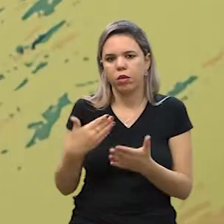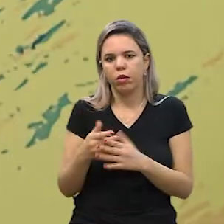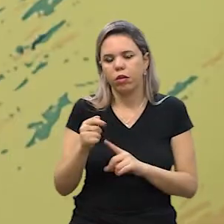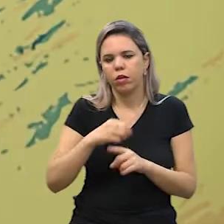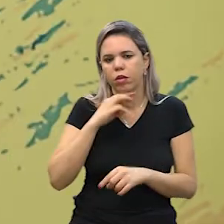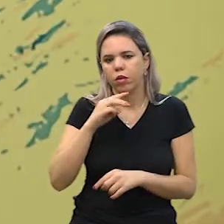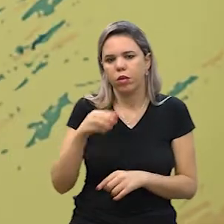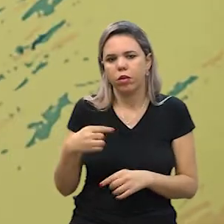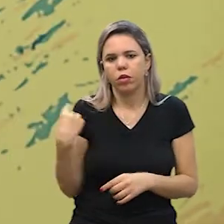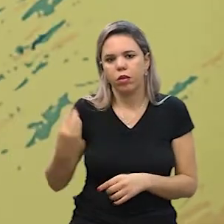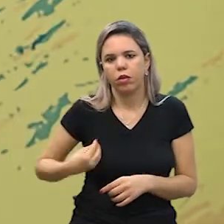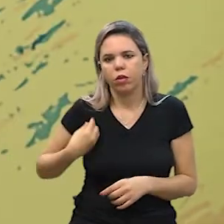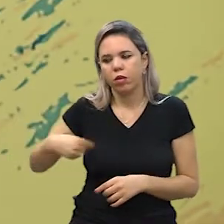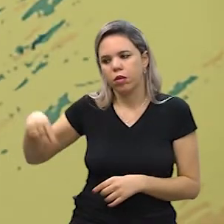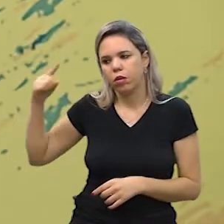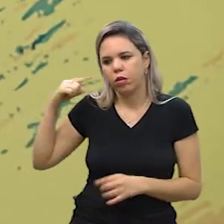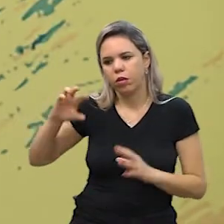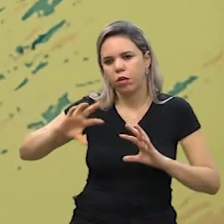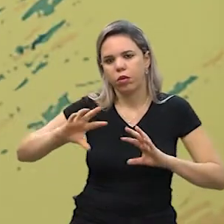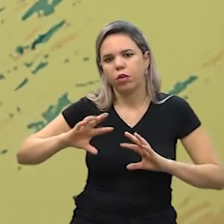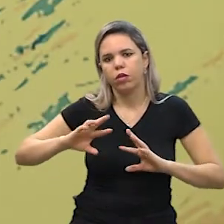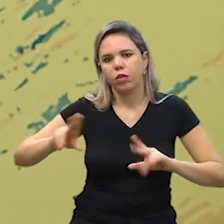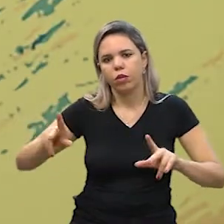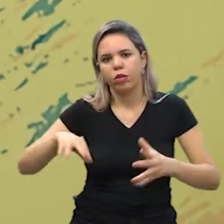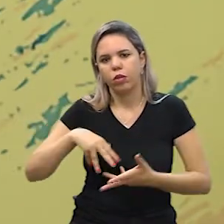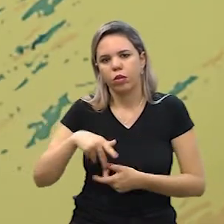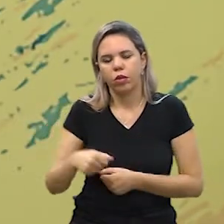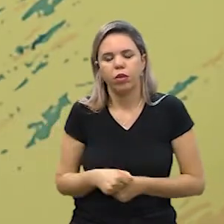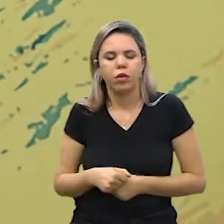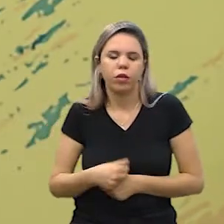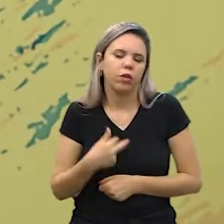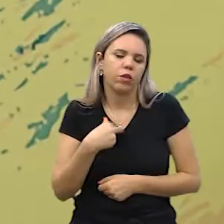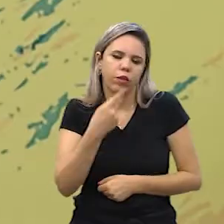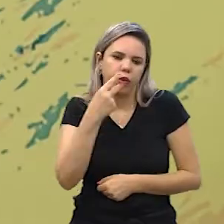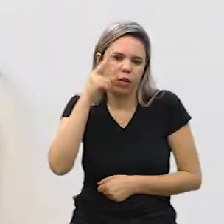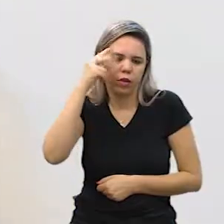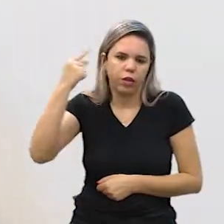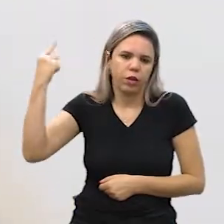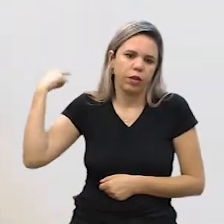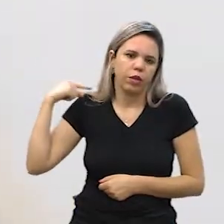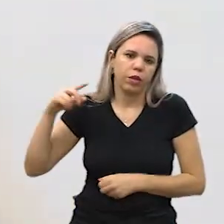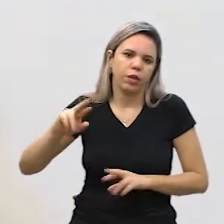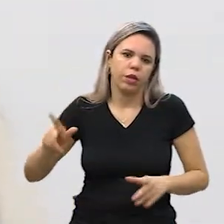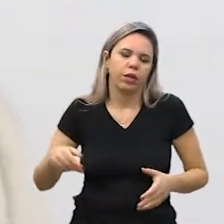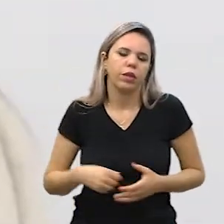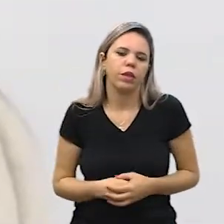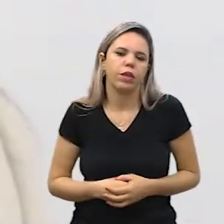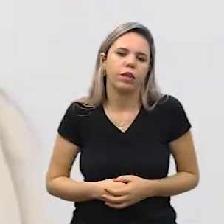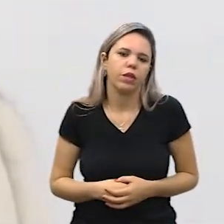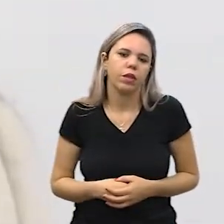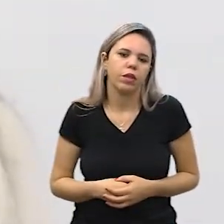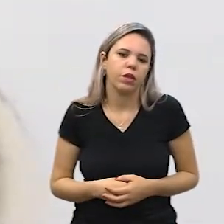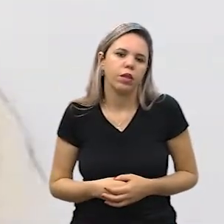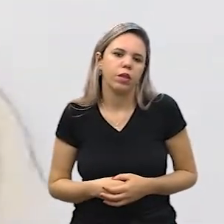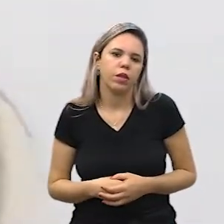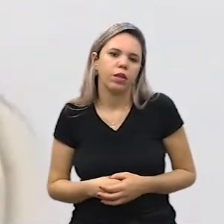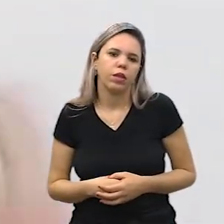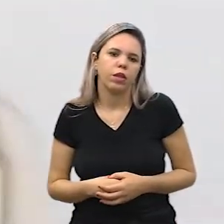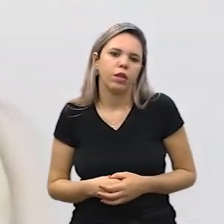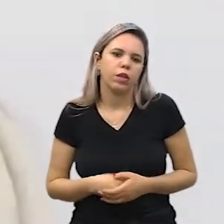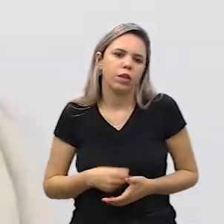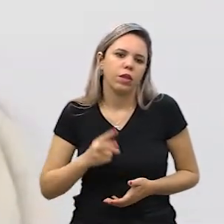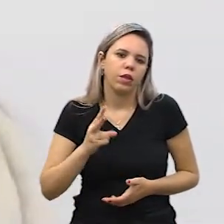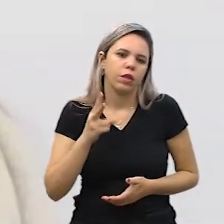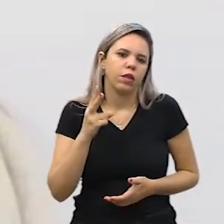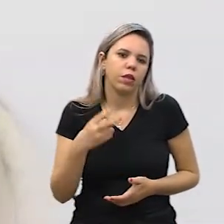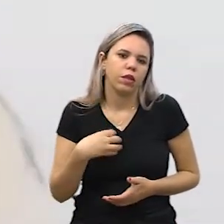março, né? Nós vivíamos em um outro cenário. Completamente e não diferente. tem como a gente... Completamente diferente. Não, eu